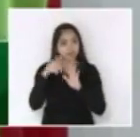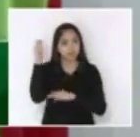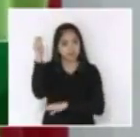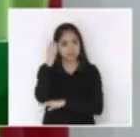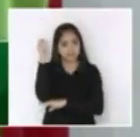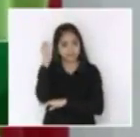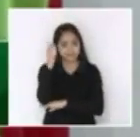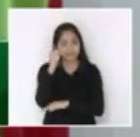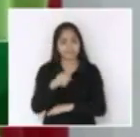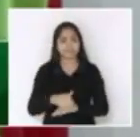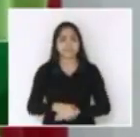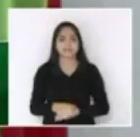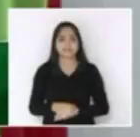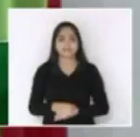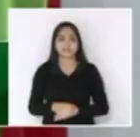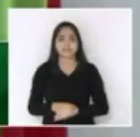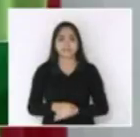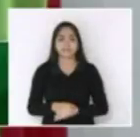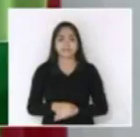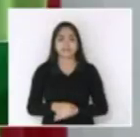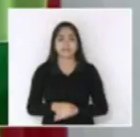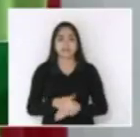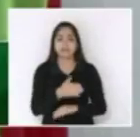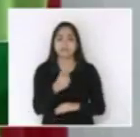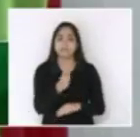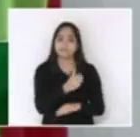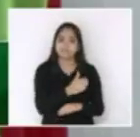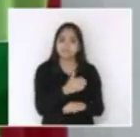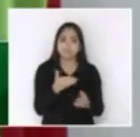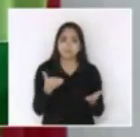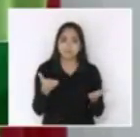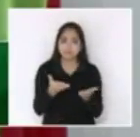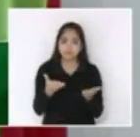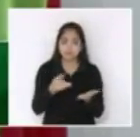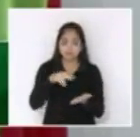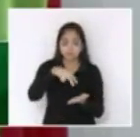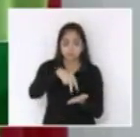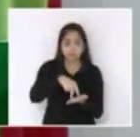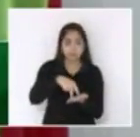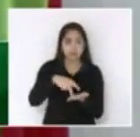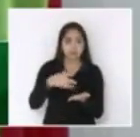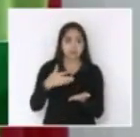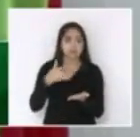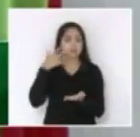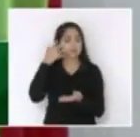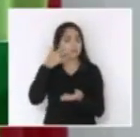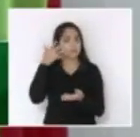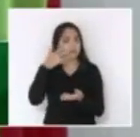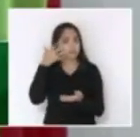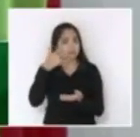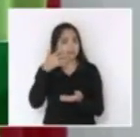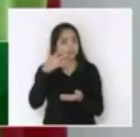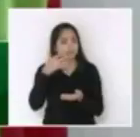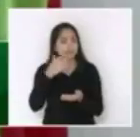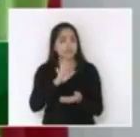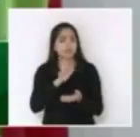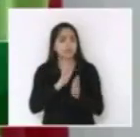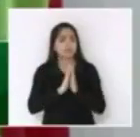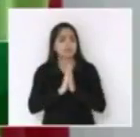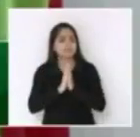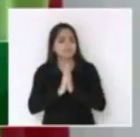sessão. Senhor presidente e senhores deputados, eu venho aqui nesta manhã fazer um apelo.